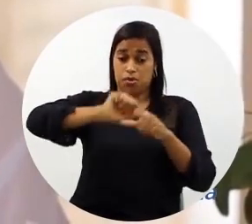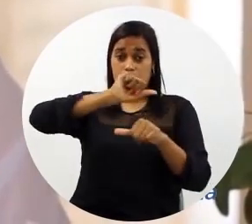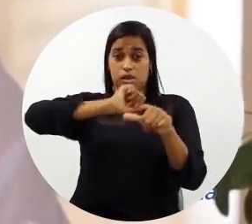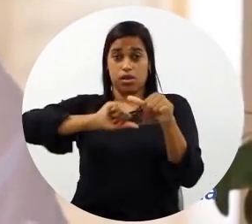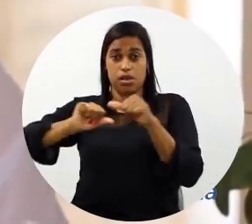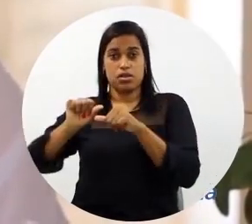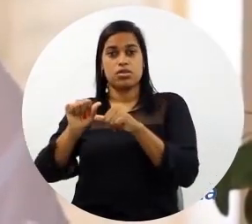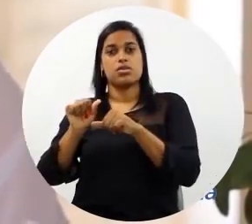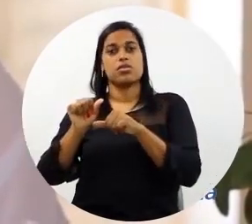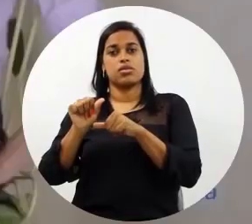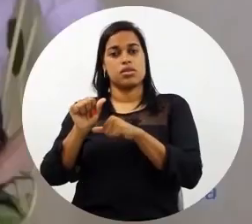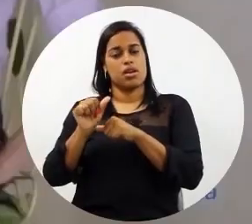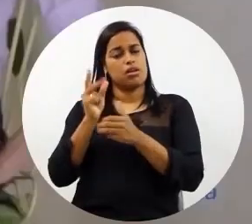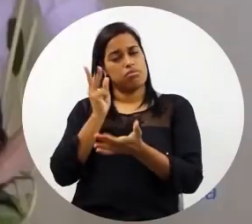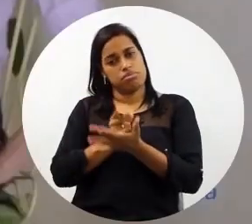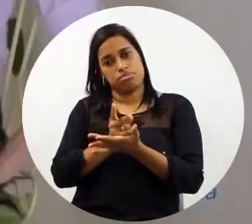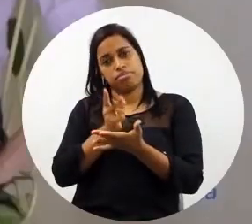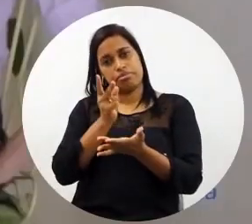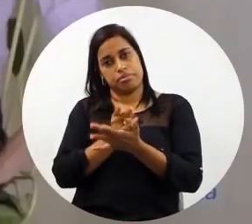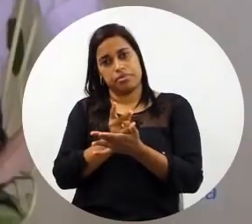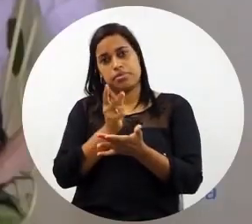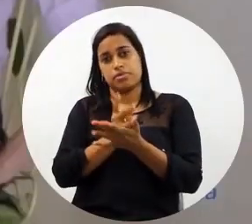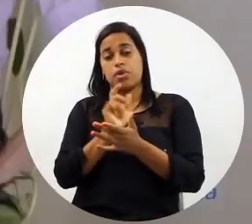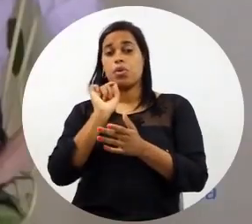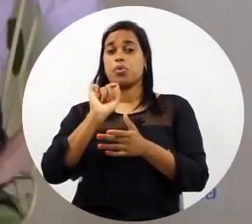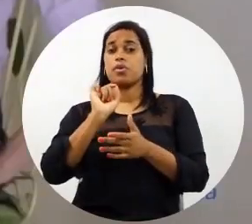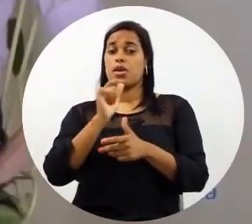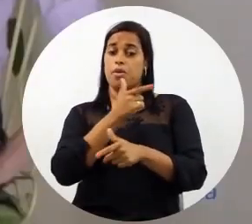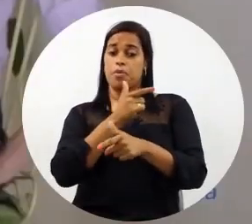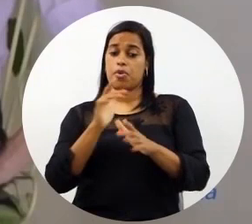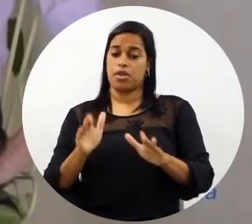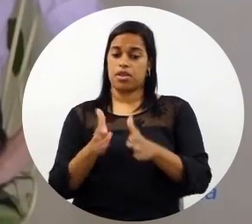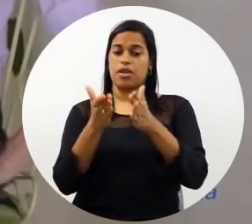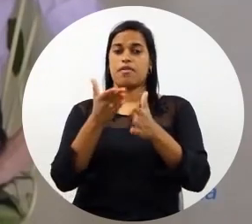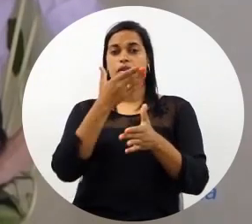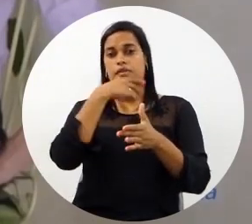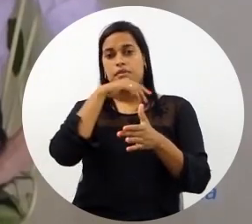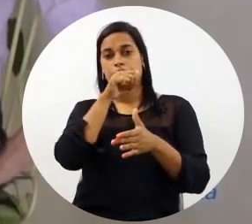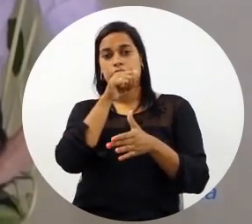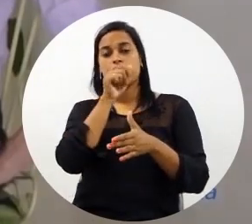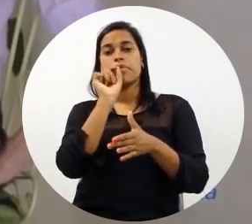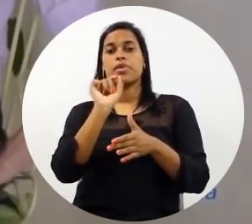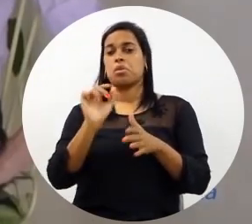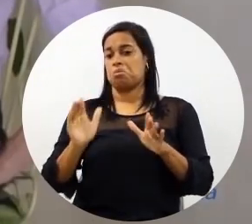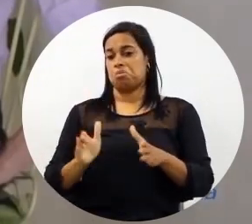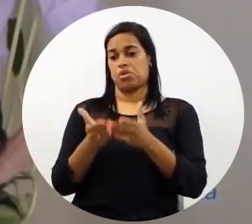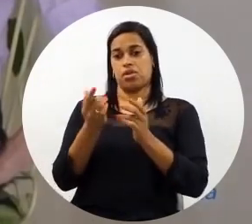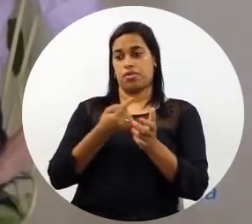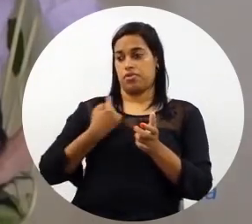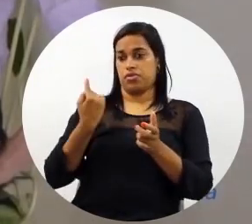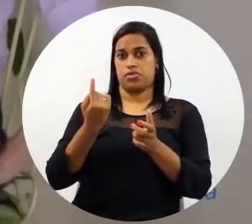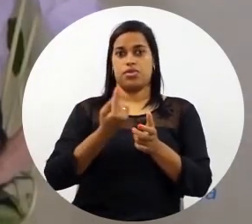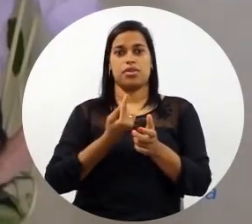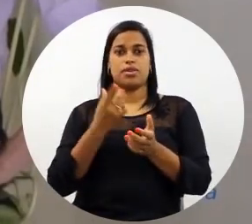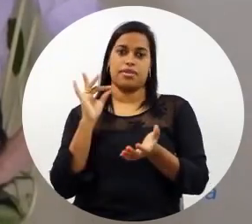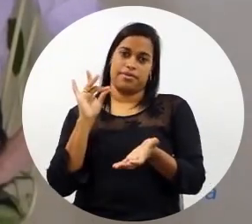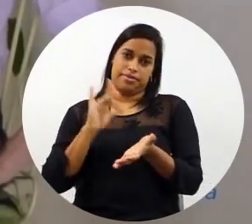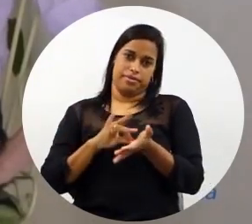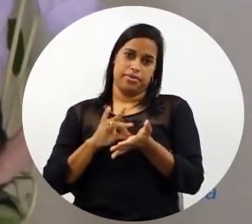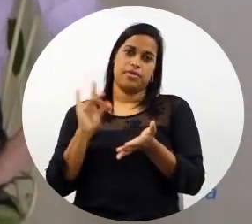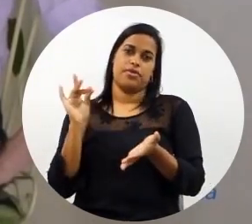A mudança é que é a grande constante. O que motivava nossos pais provavelmente não motiva a gente, né, Cíntia? Isso, é